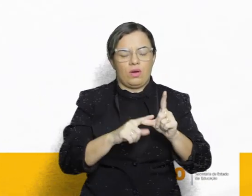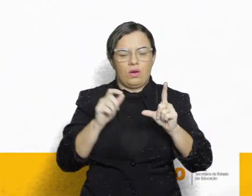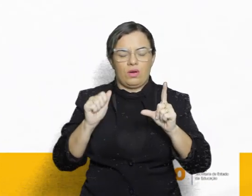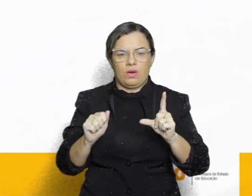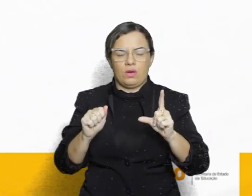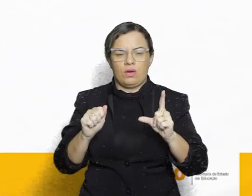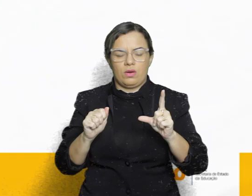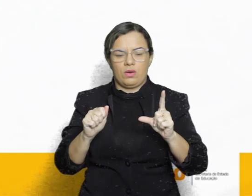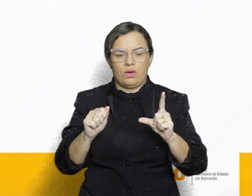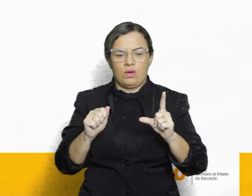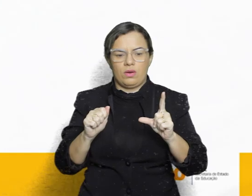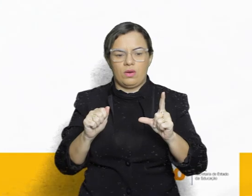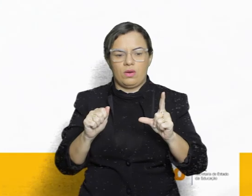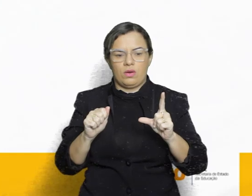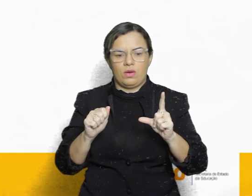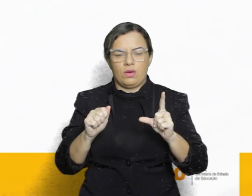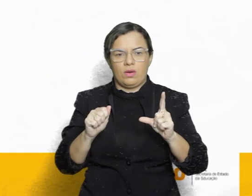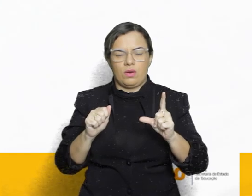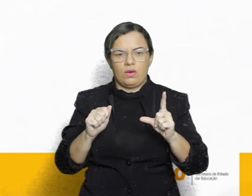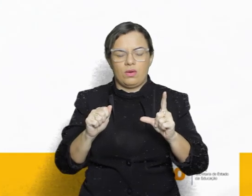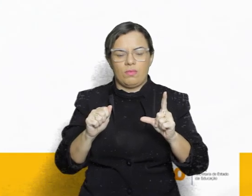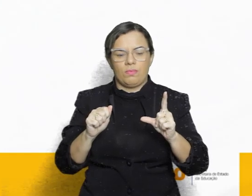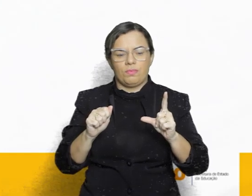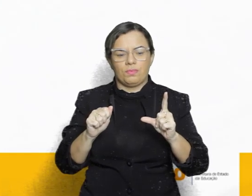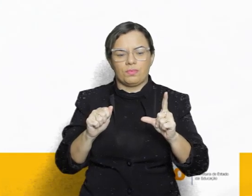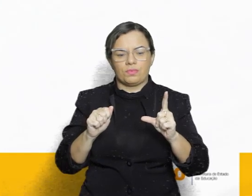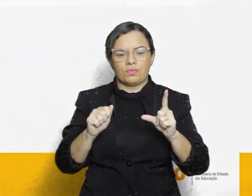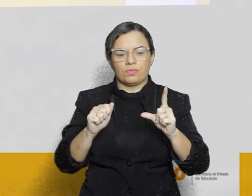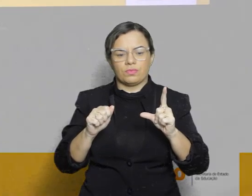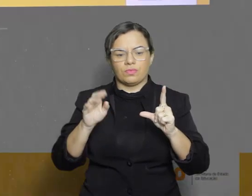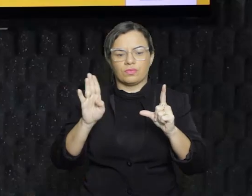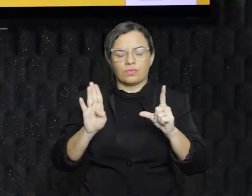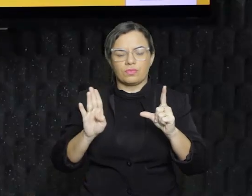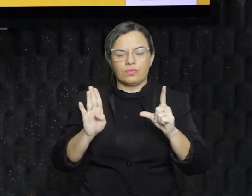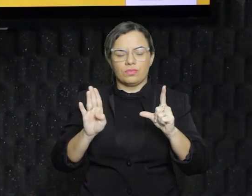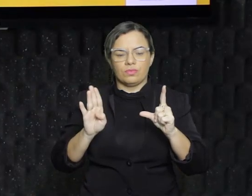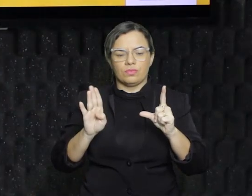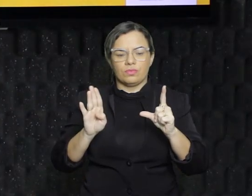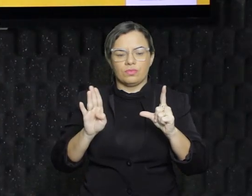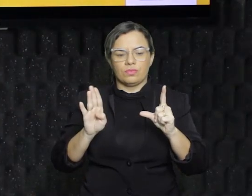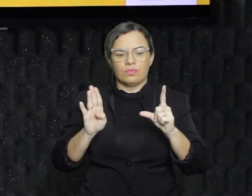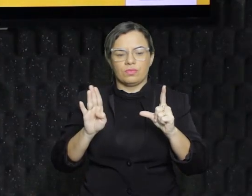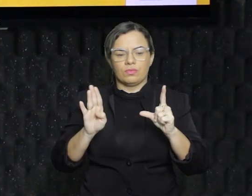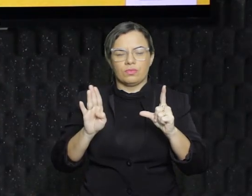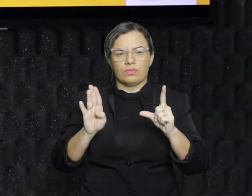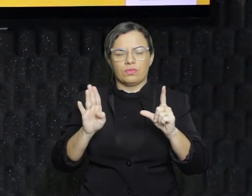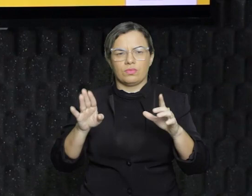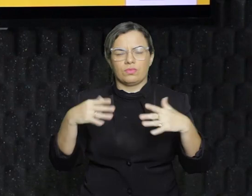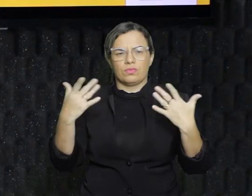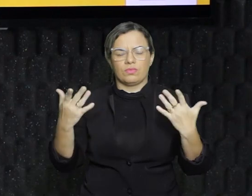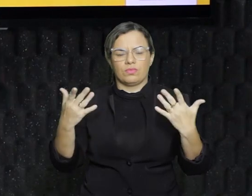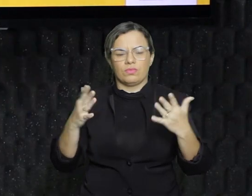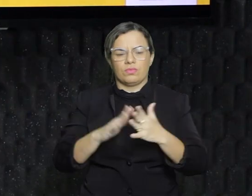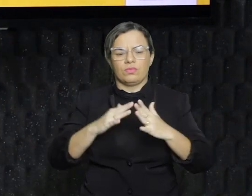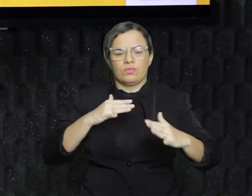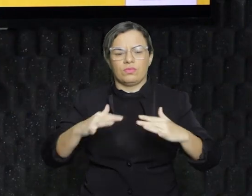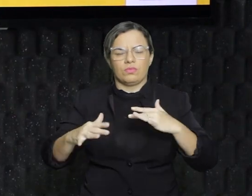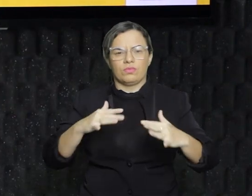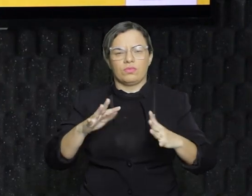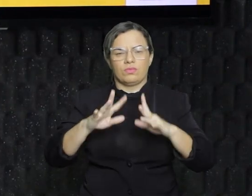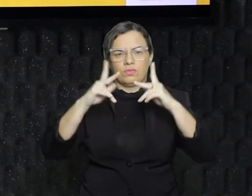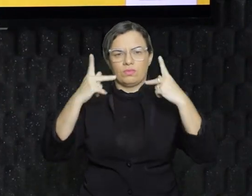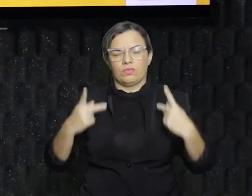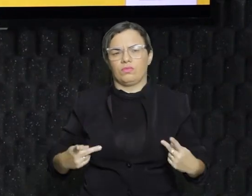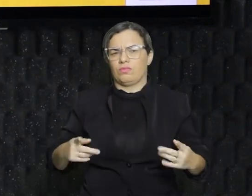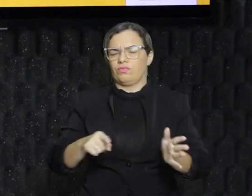texto fala sobre isso? Não, né? Pulou. Letra B, mobilidade humana, o texto falou sobre mobilidade humana? E